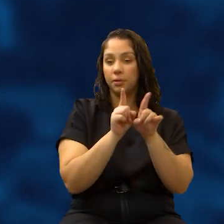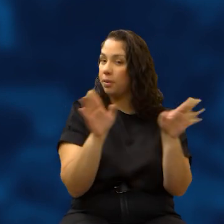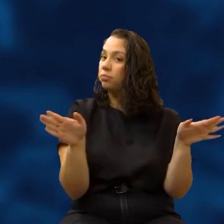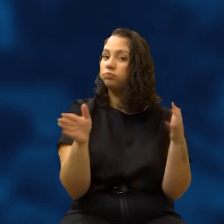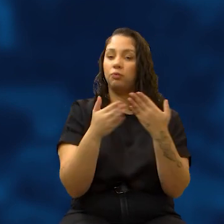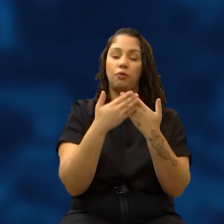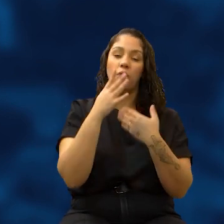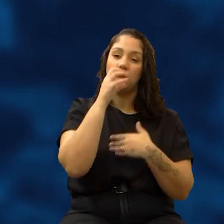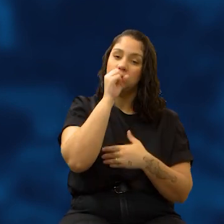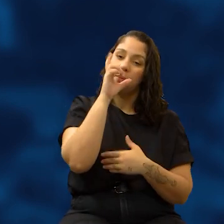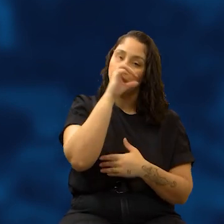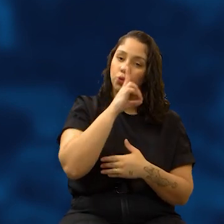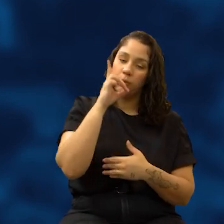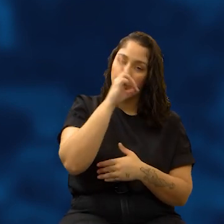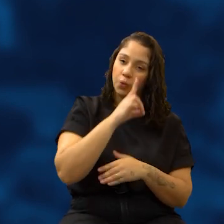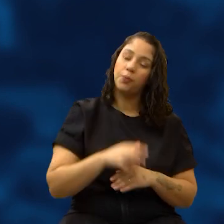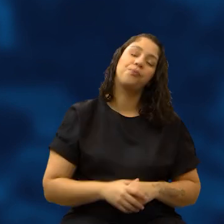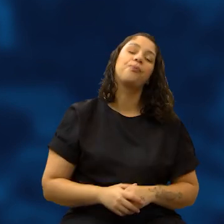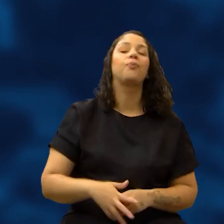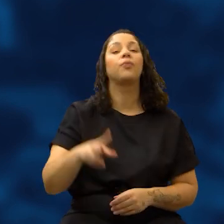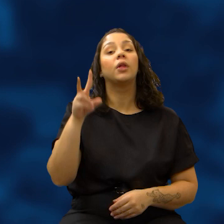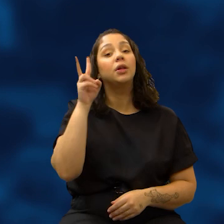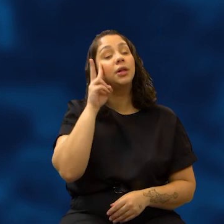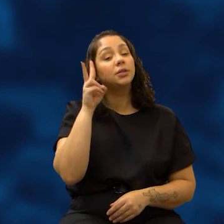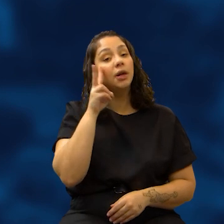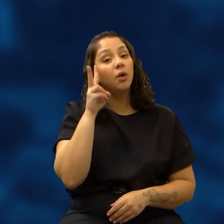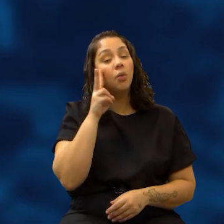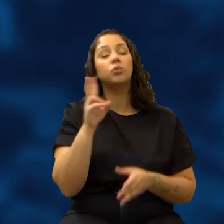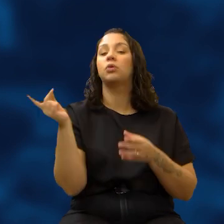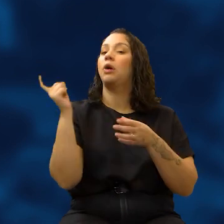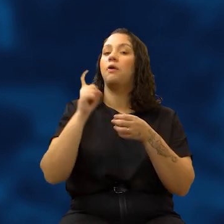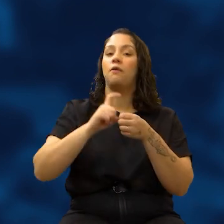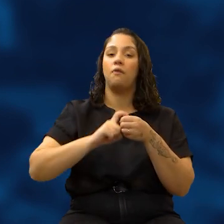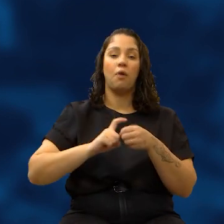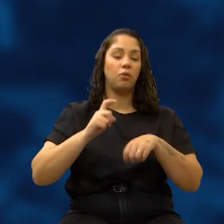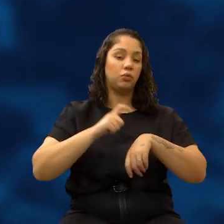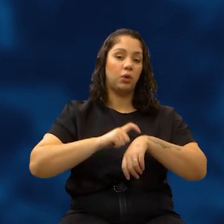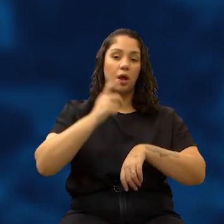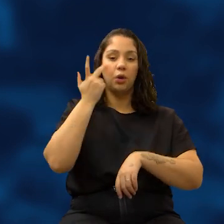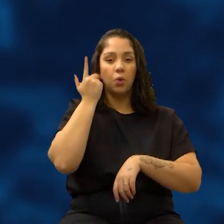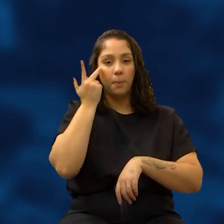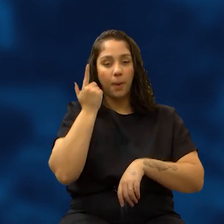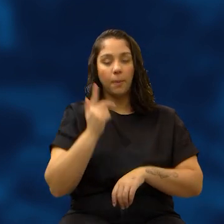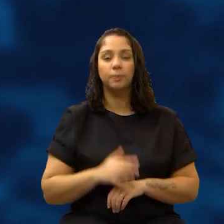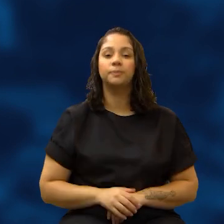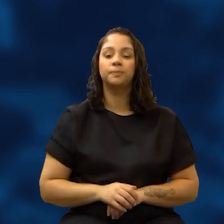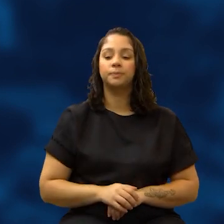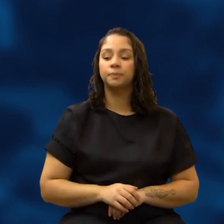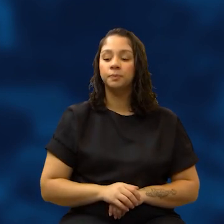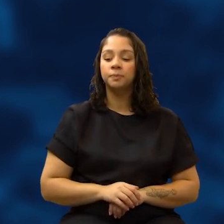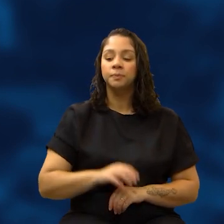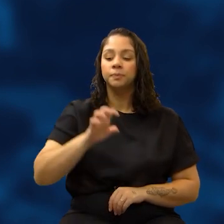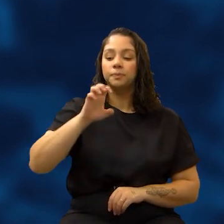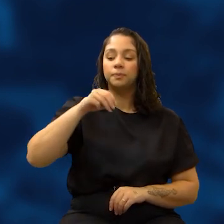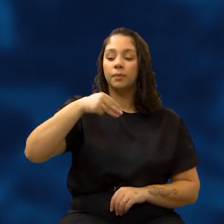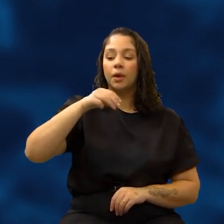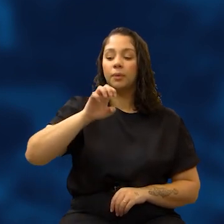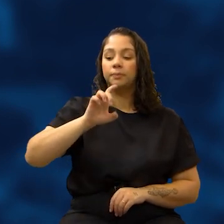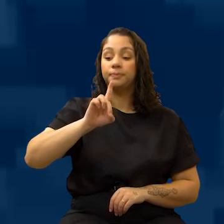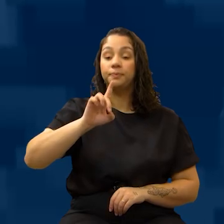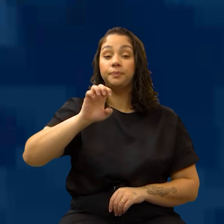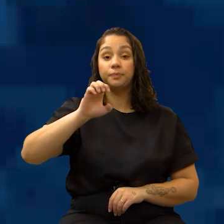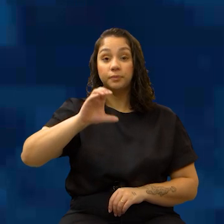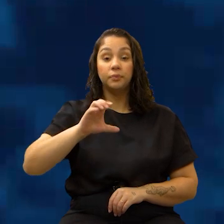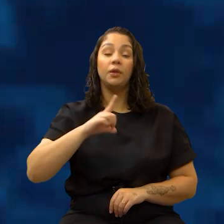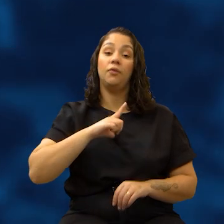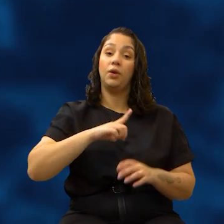também permanece fechado no sábado e no domingo. E na segunda, o atendimento retorna no horário normal. A INDEC vai